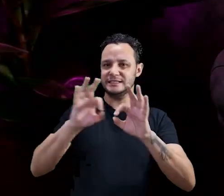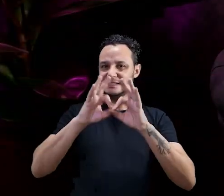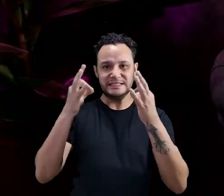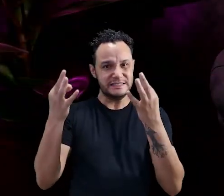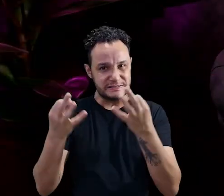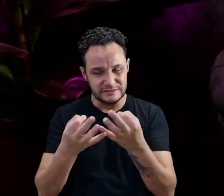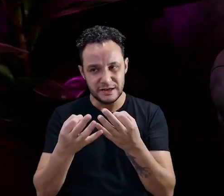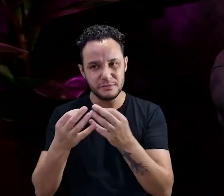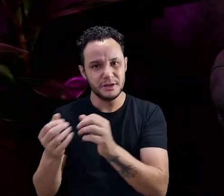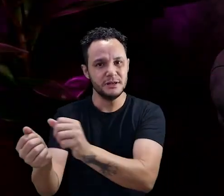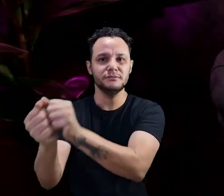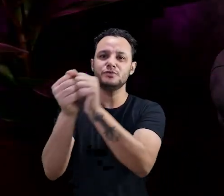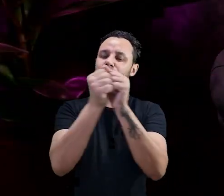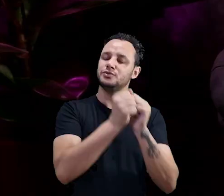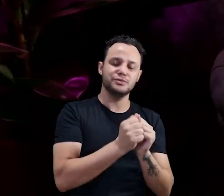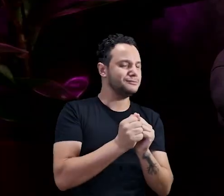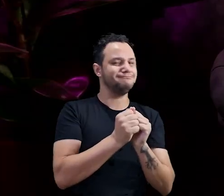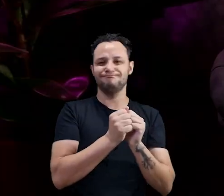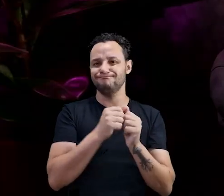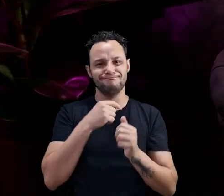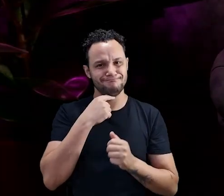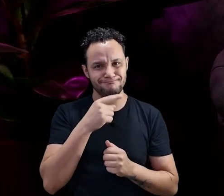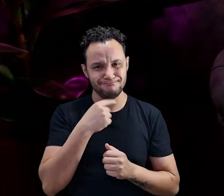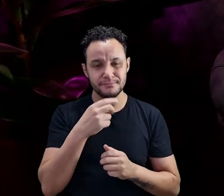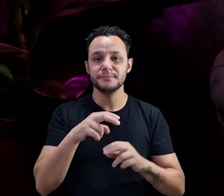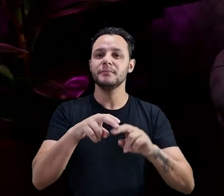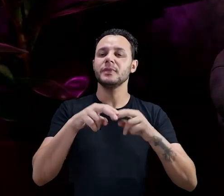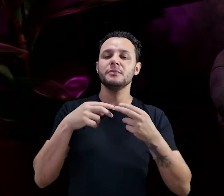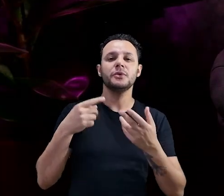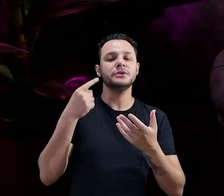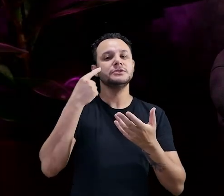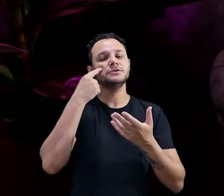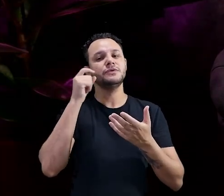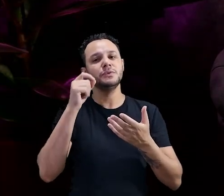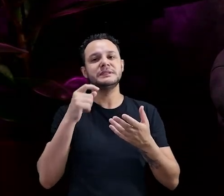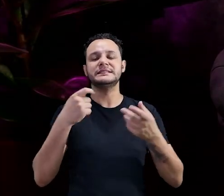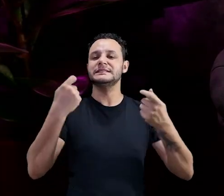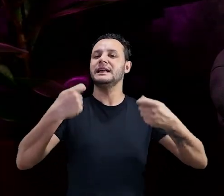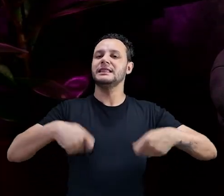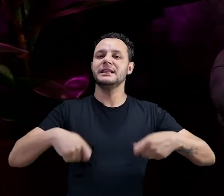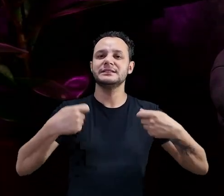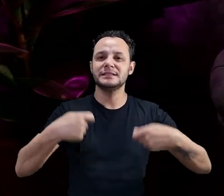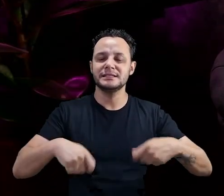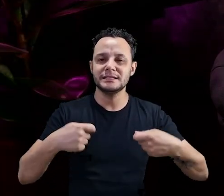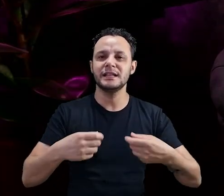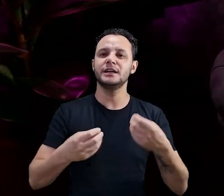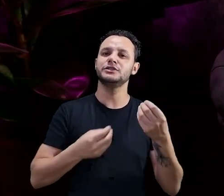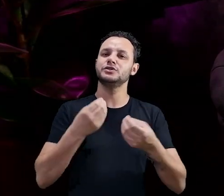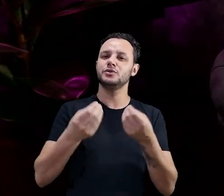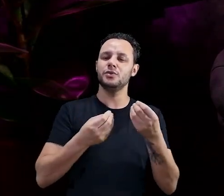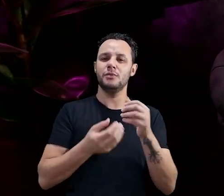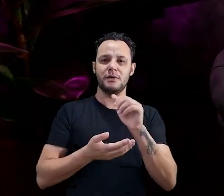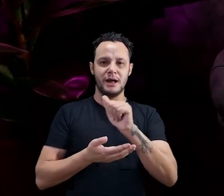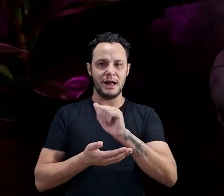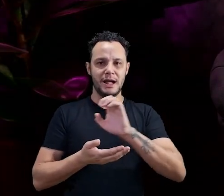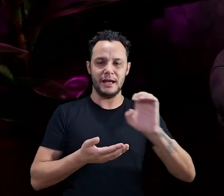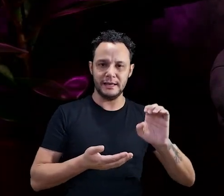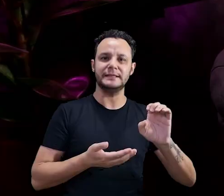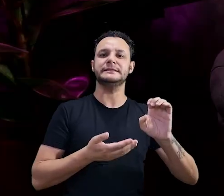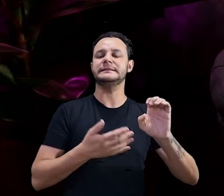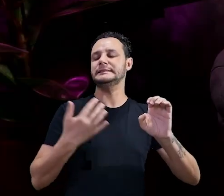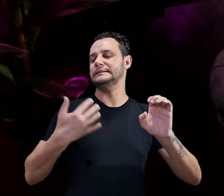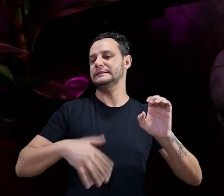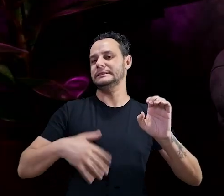Então, a gente precisa também rever algumas situações de necessidade, como que a gente pode implementar